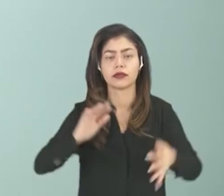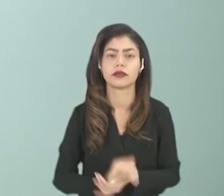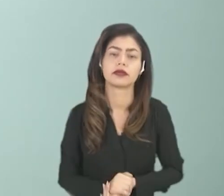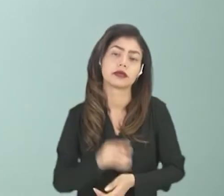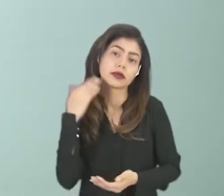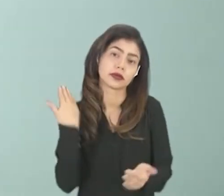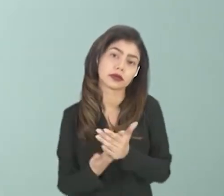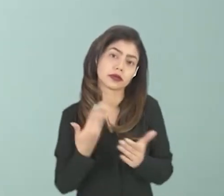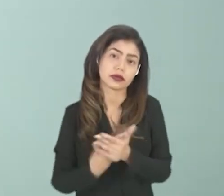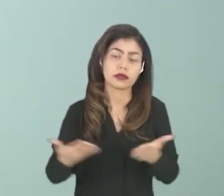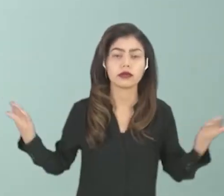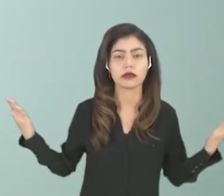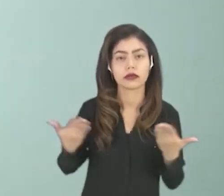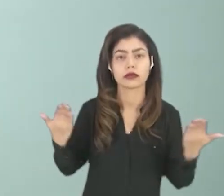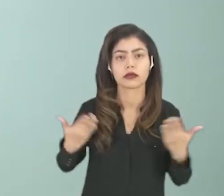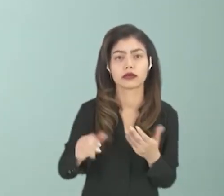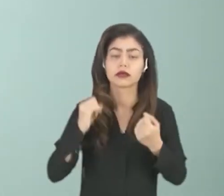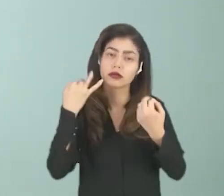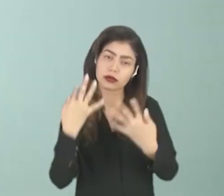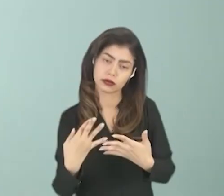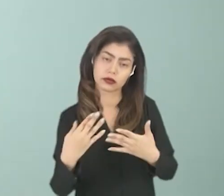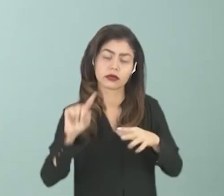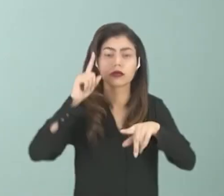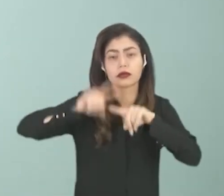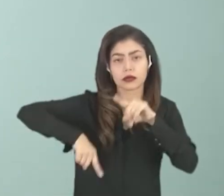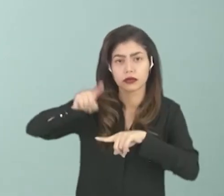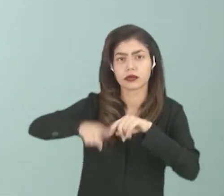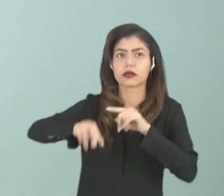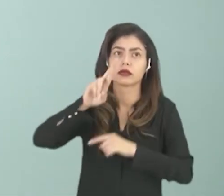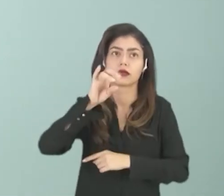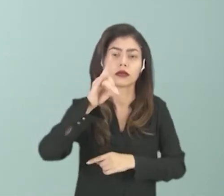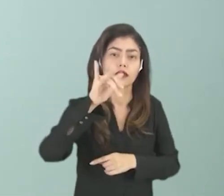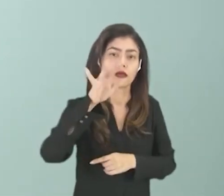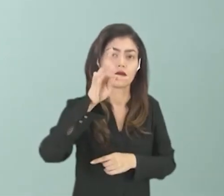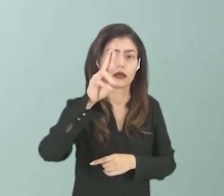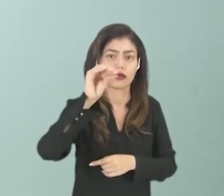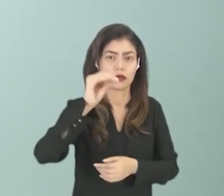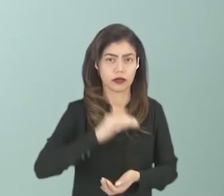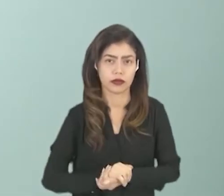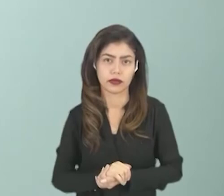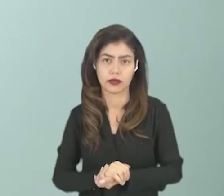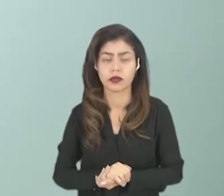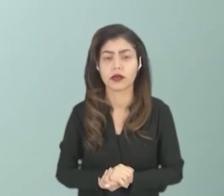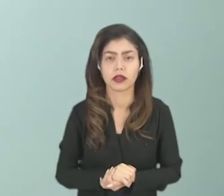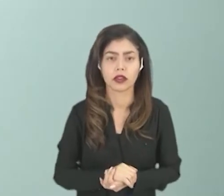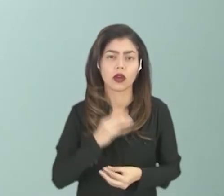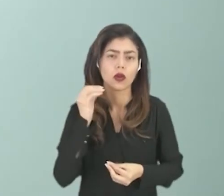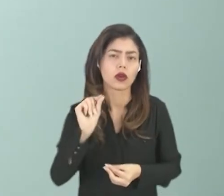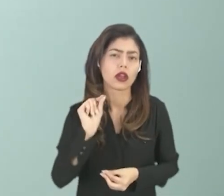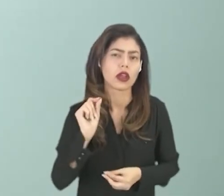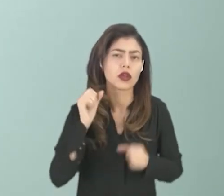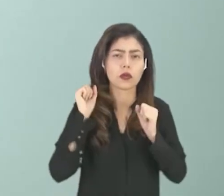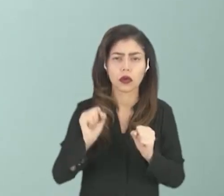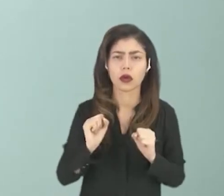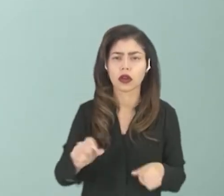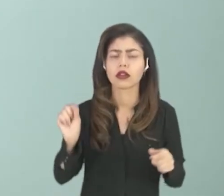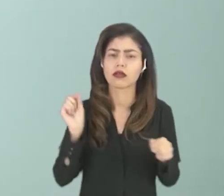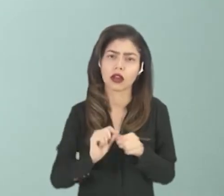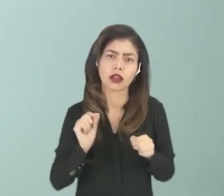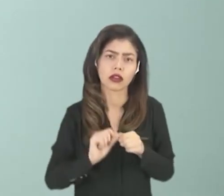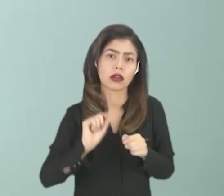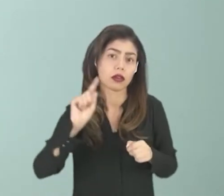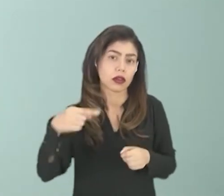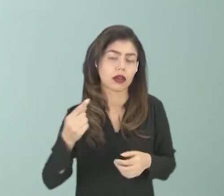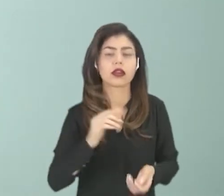Essa foi a nossa aula de hoje tratando-se desses materiais radioativos o que que se pode fazer com ele Vimos um pouco